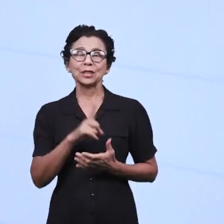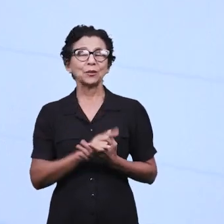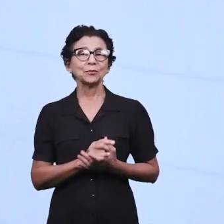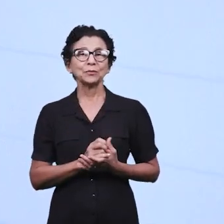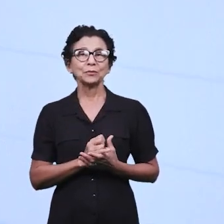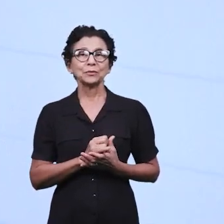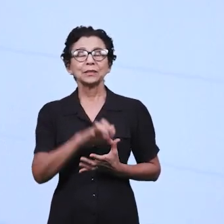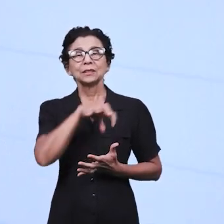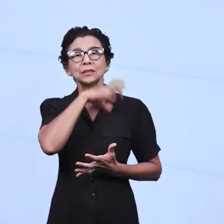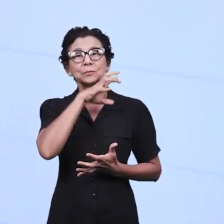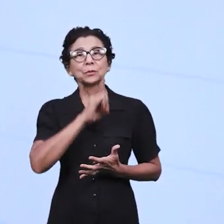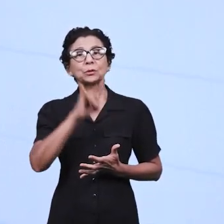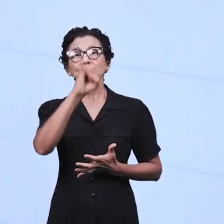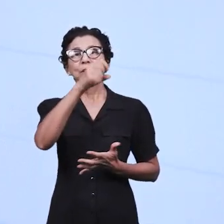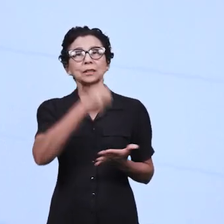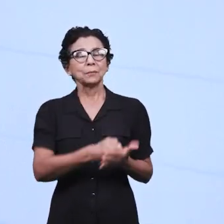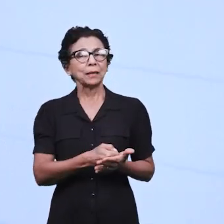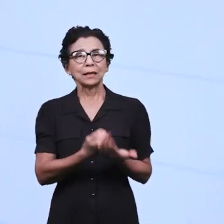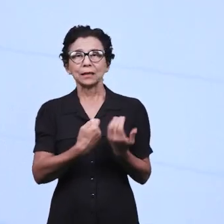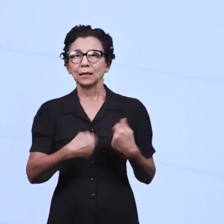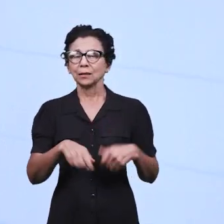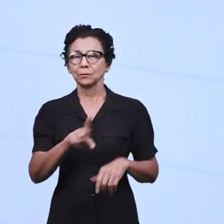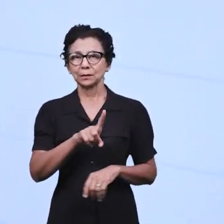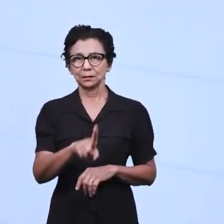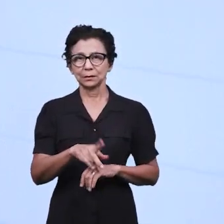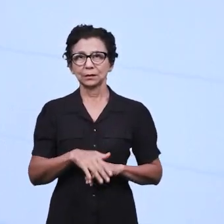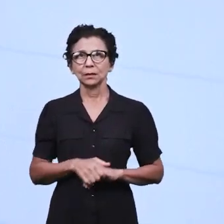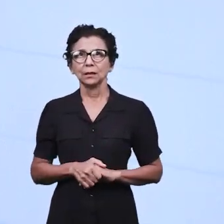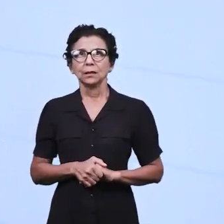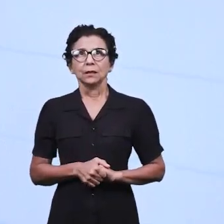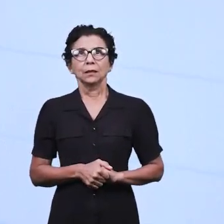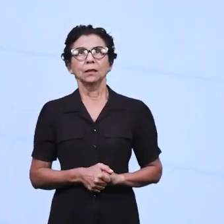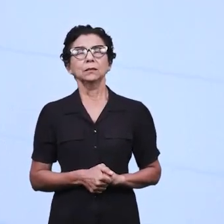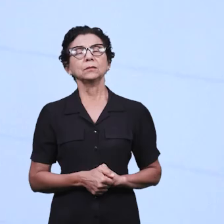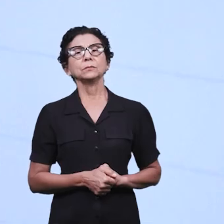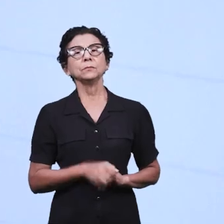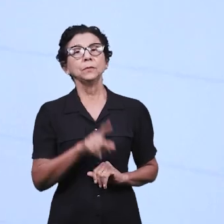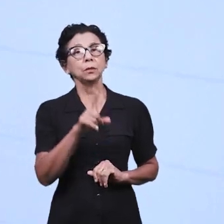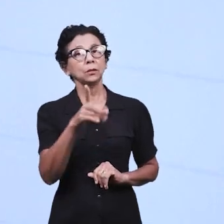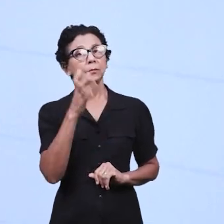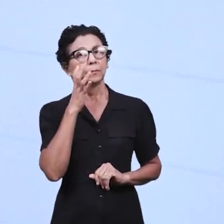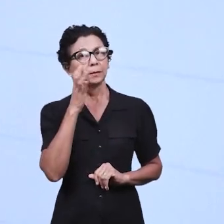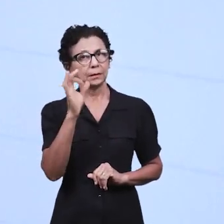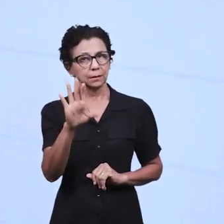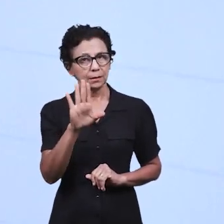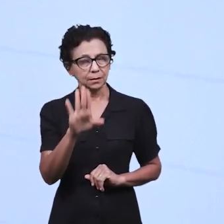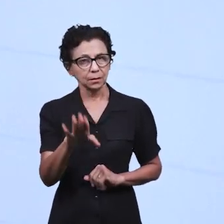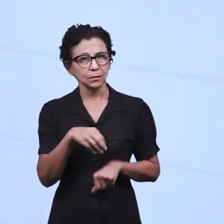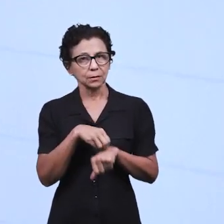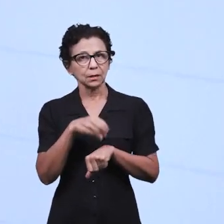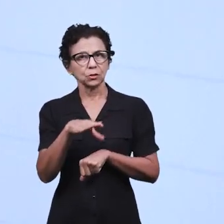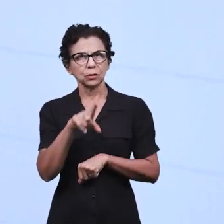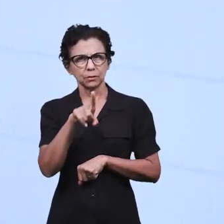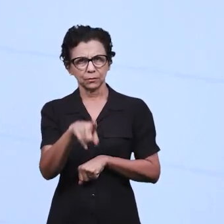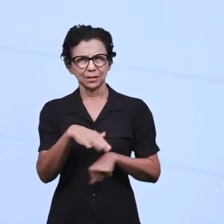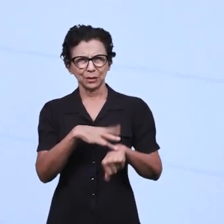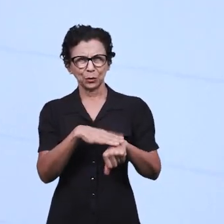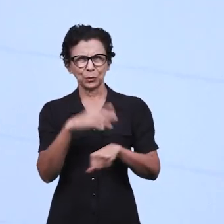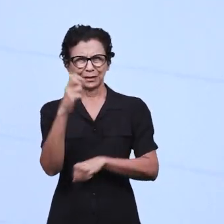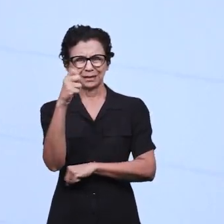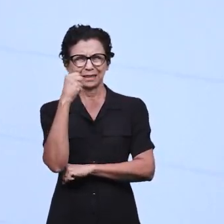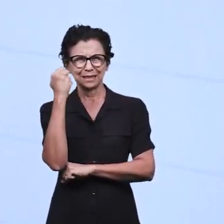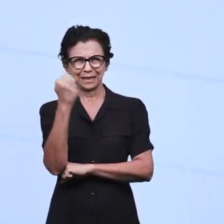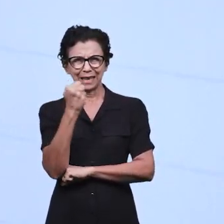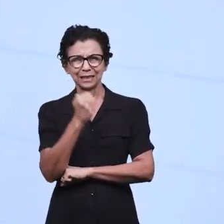na questão de isenção de imposto de renda é o quê? Porque se a pessoa não sabe disso, de repente você está nos ouvindo aí agora e você tem uma doença grave,